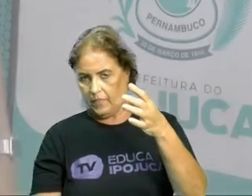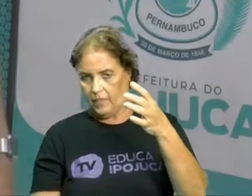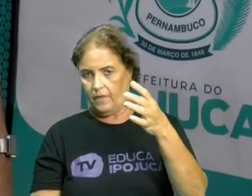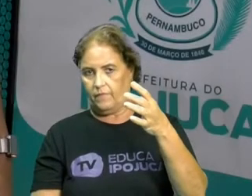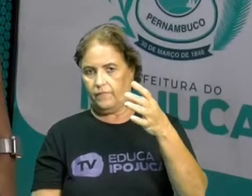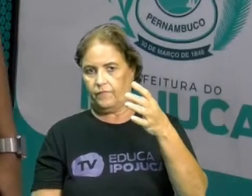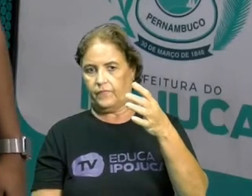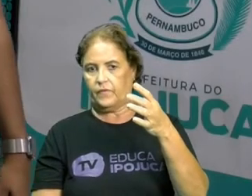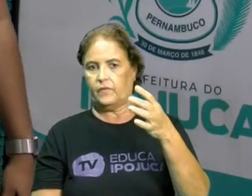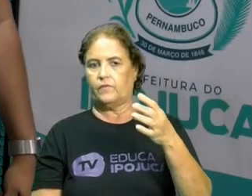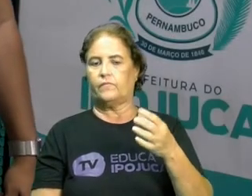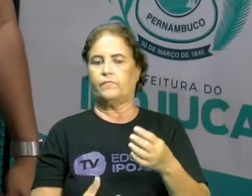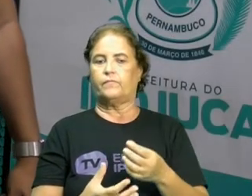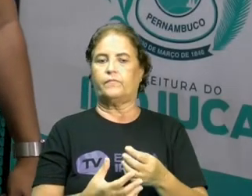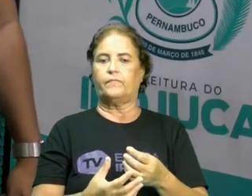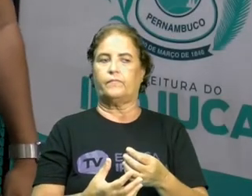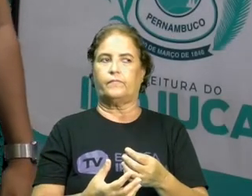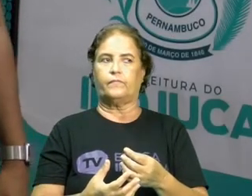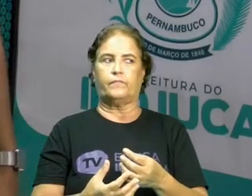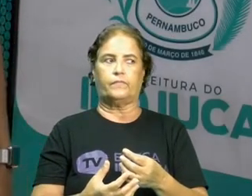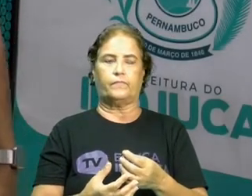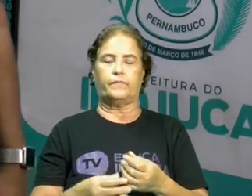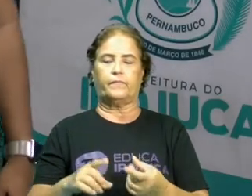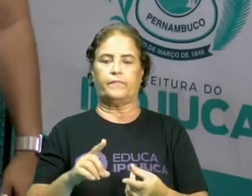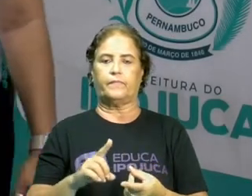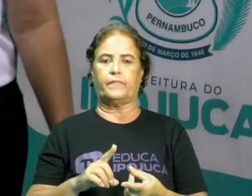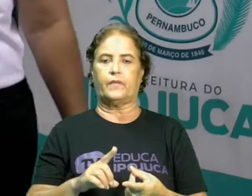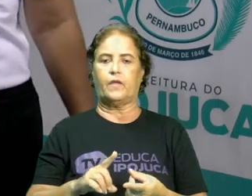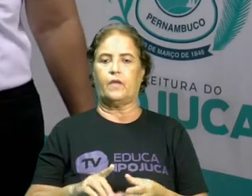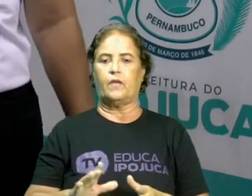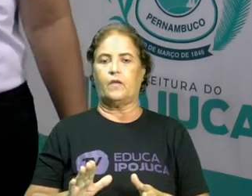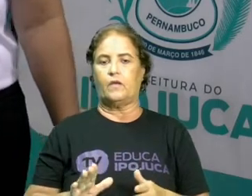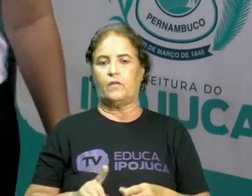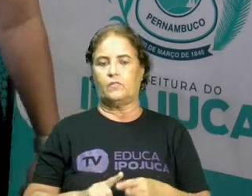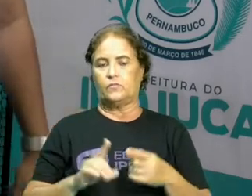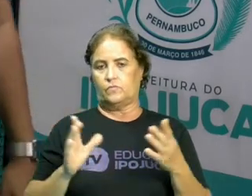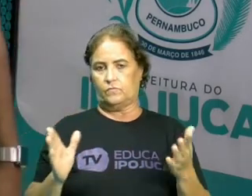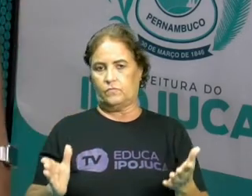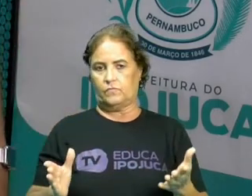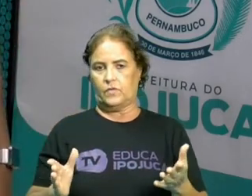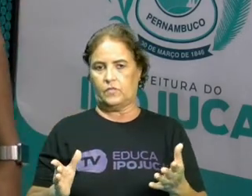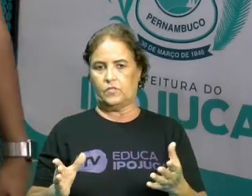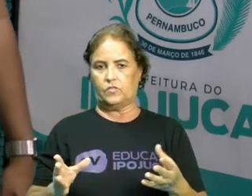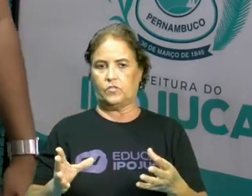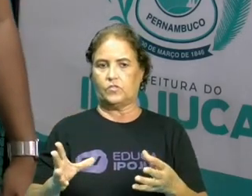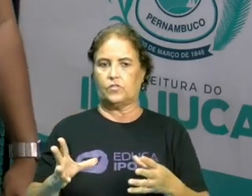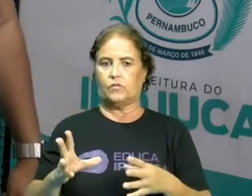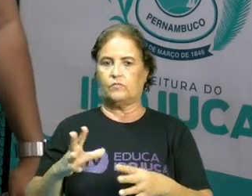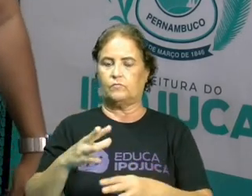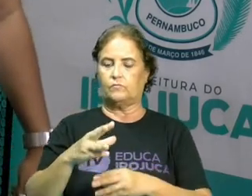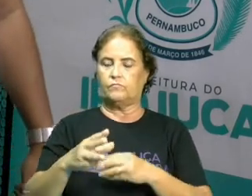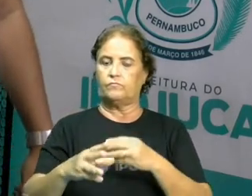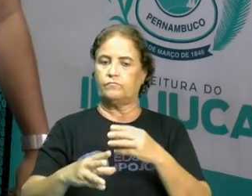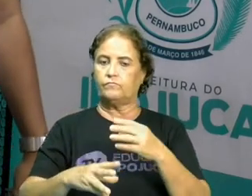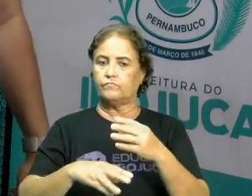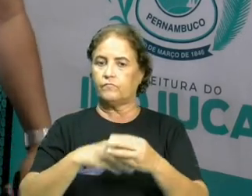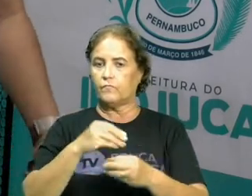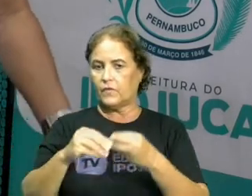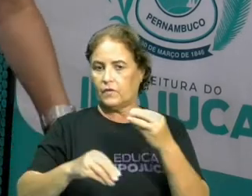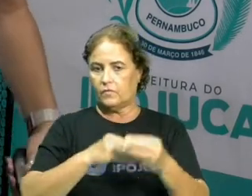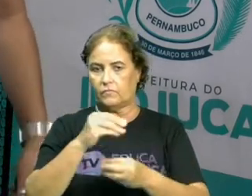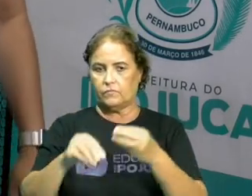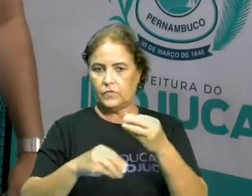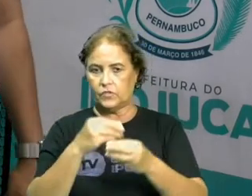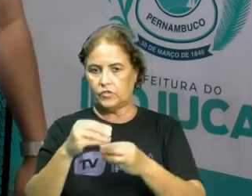líquido filtrado. Já nas misturas homogêneas, ou seja, quando eu não